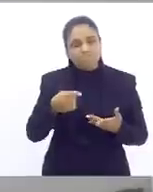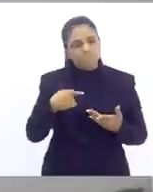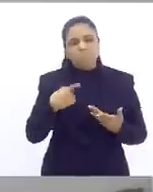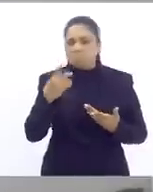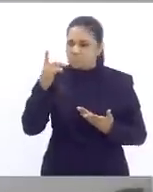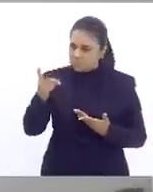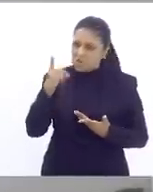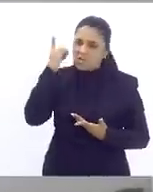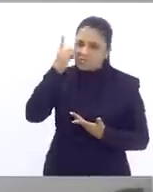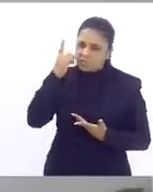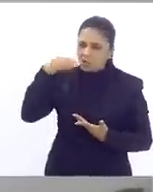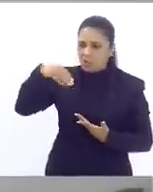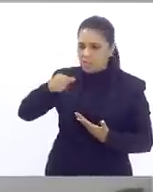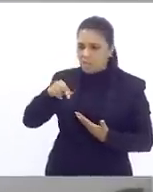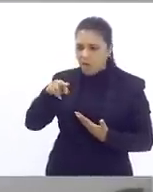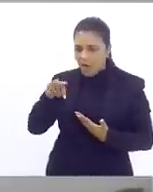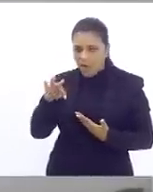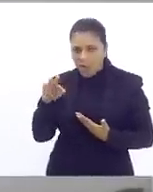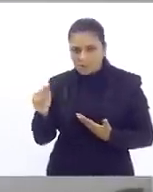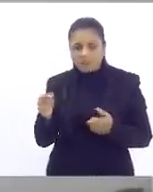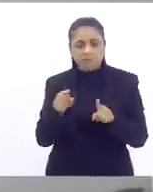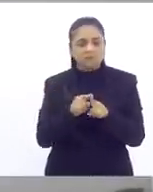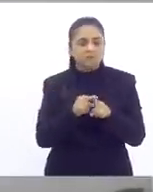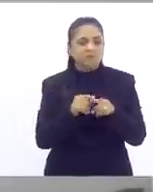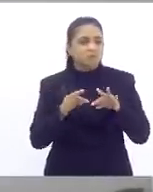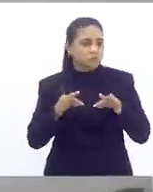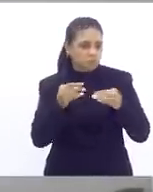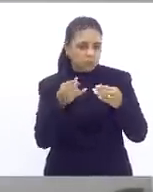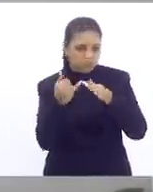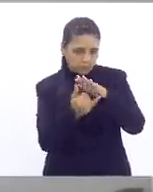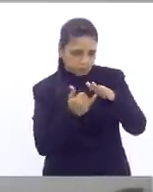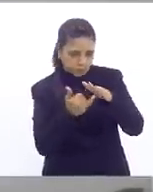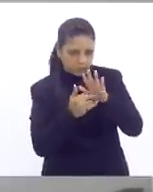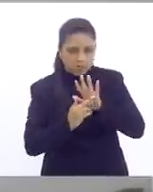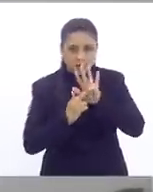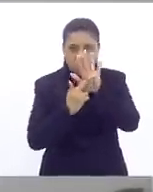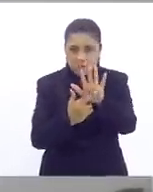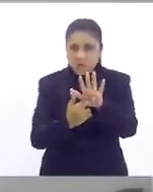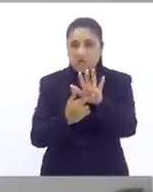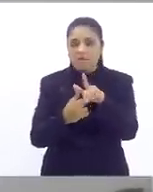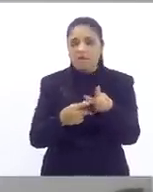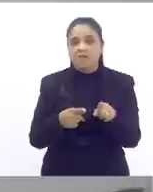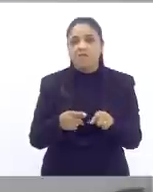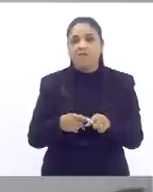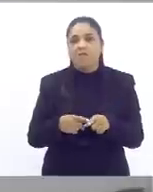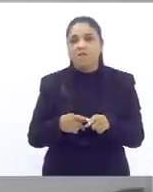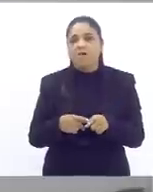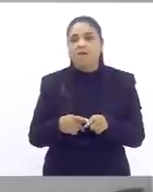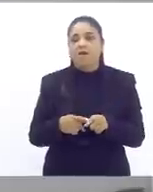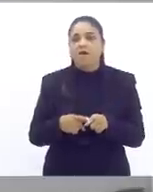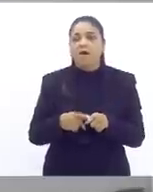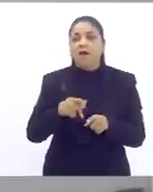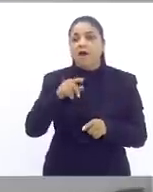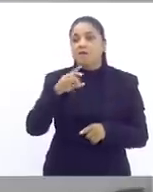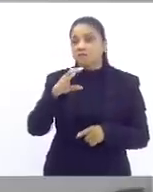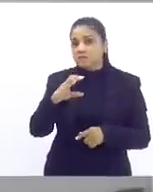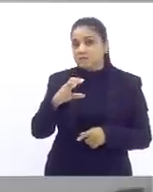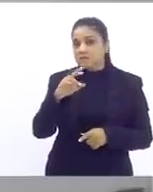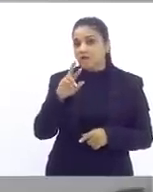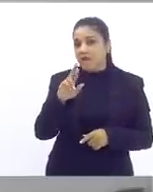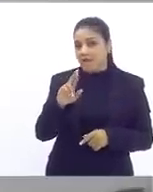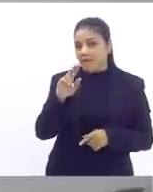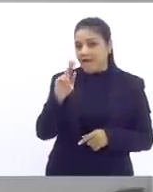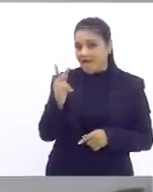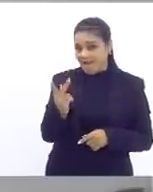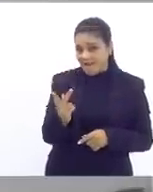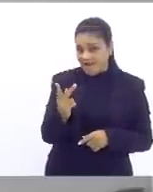diversos outros interlocutores e o foco na questão do RH de uma